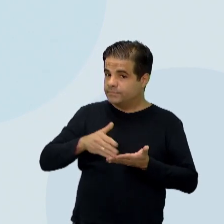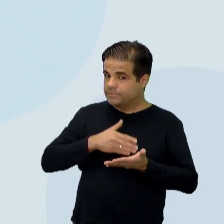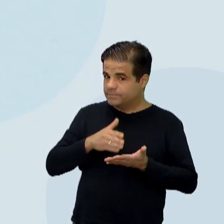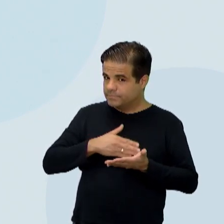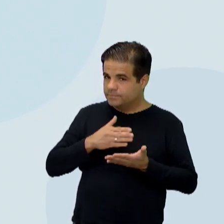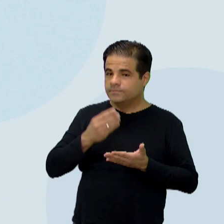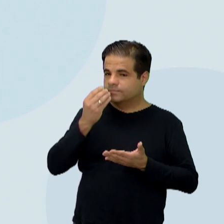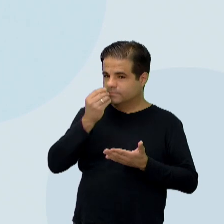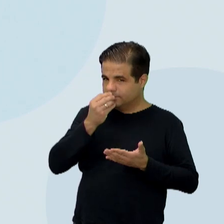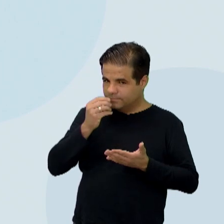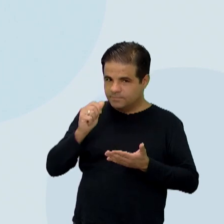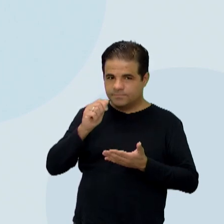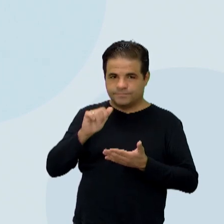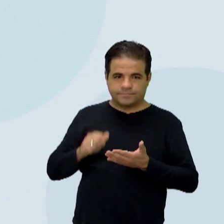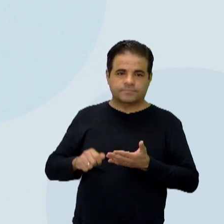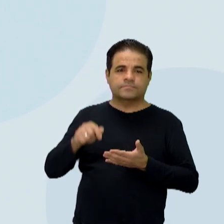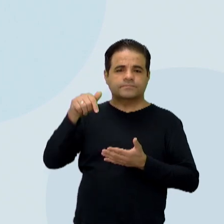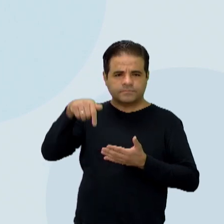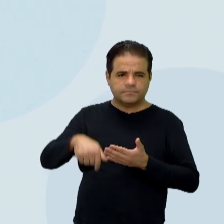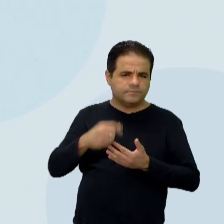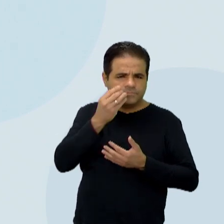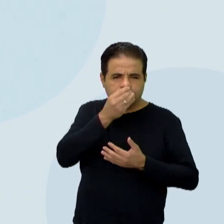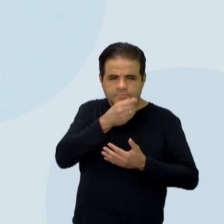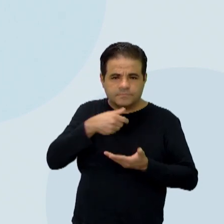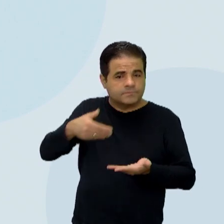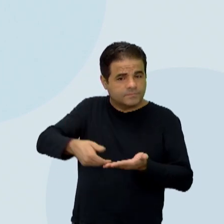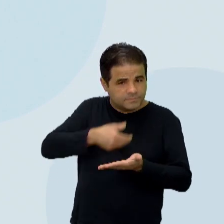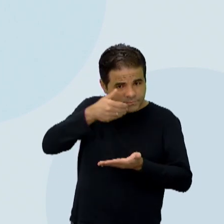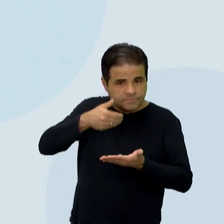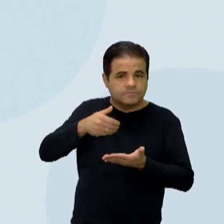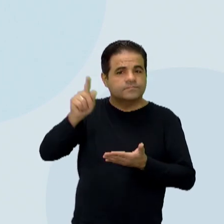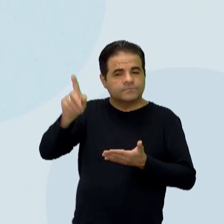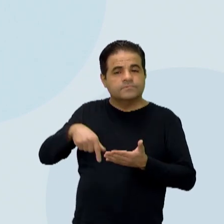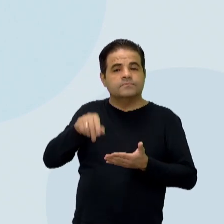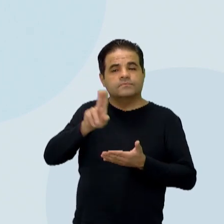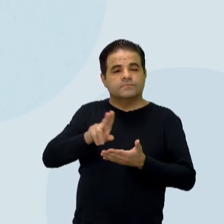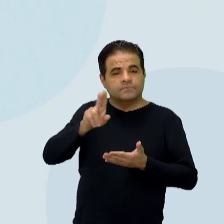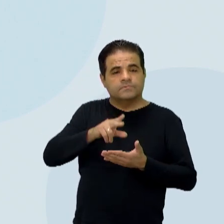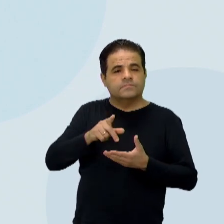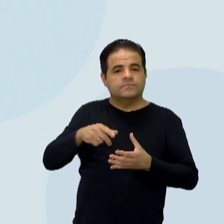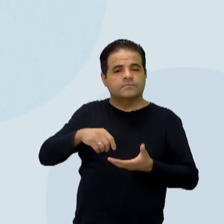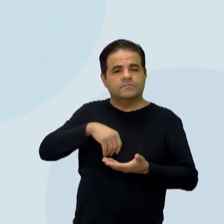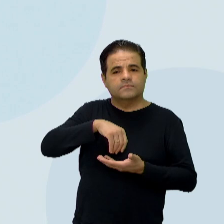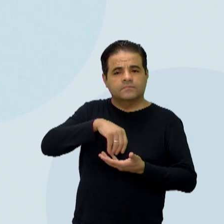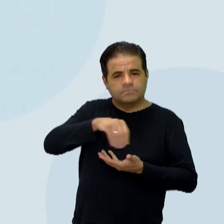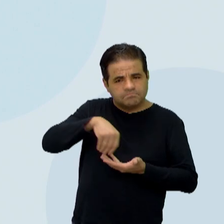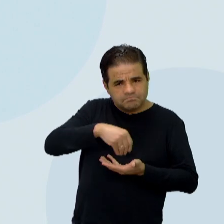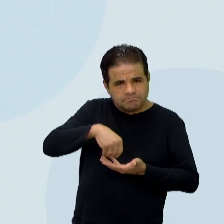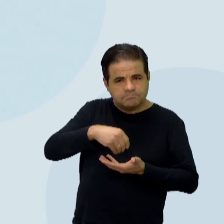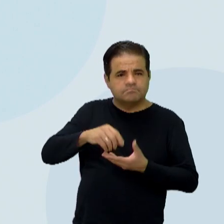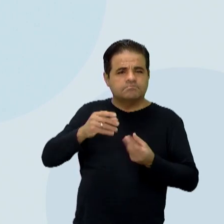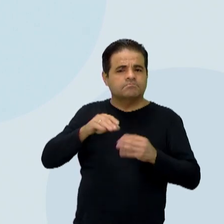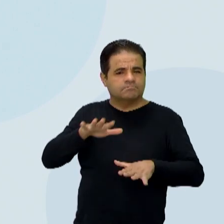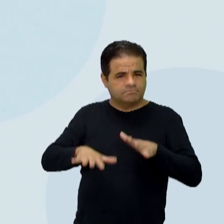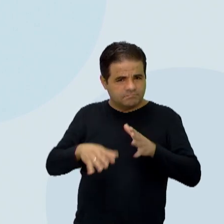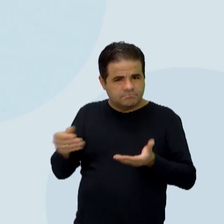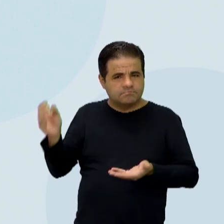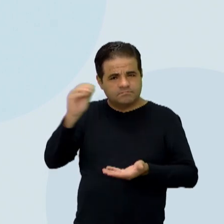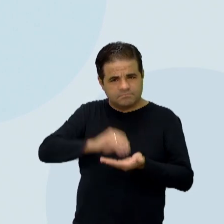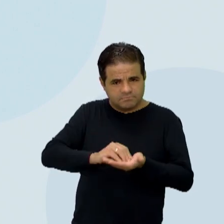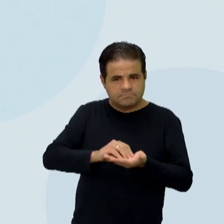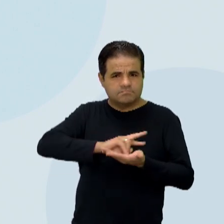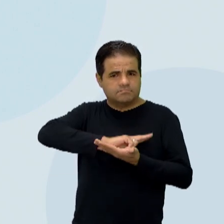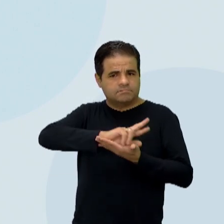tigela, popular na região sudeste, é preparado justamente com essa polpa turbinada e com um agravante. Muitas vezes o açaí